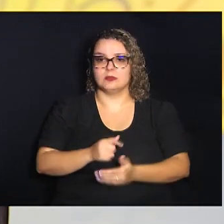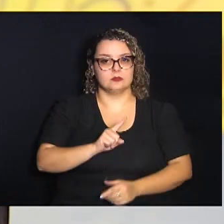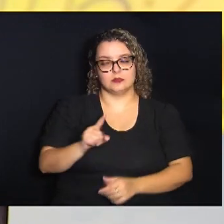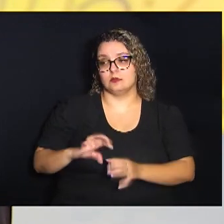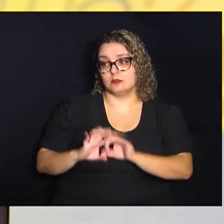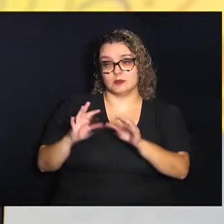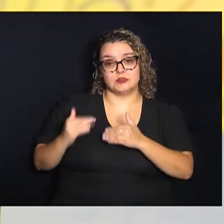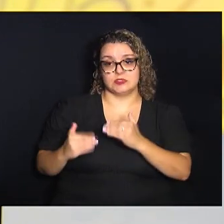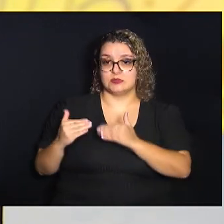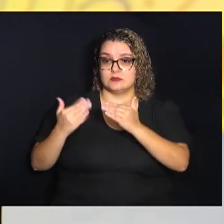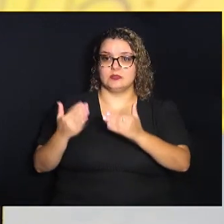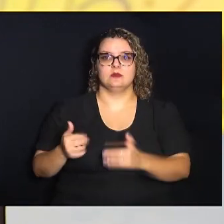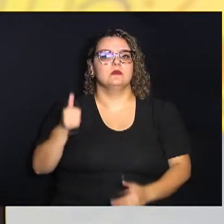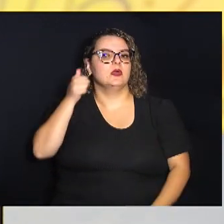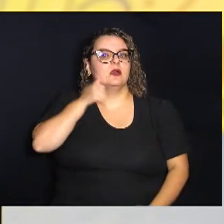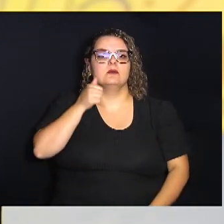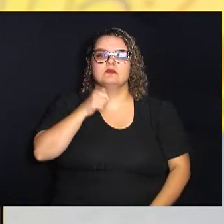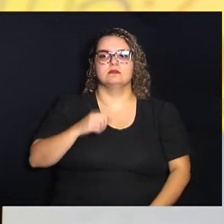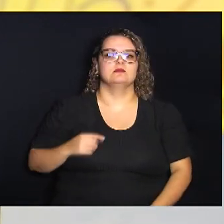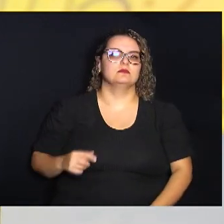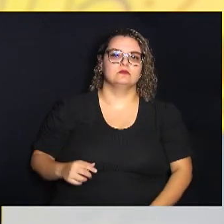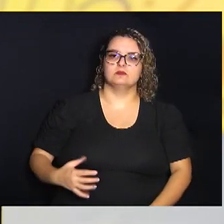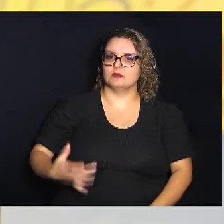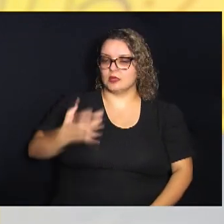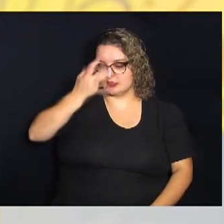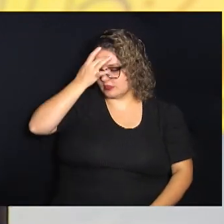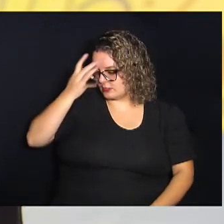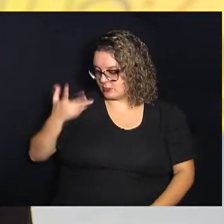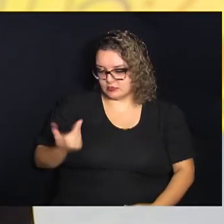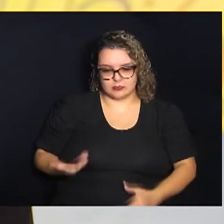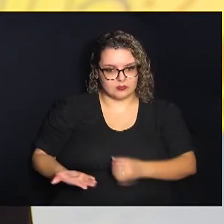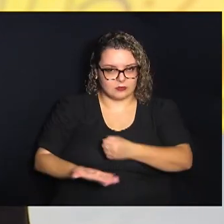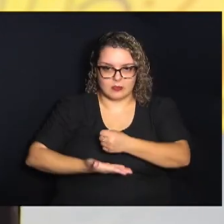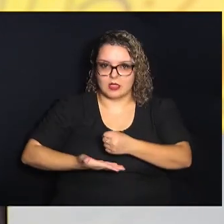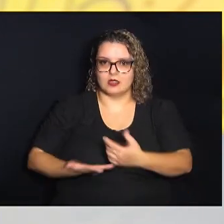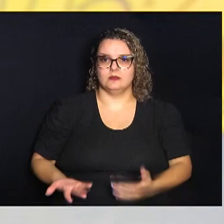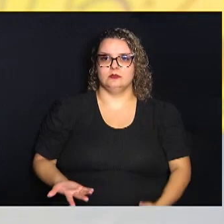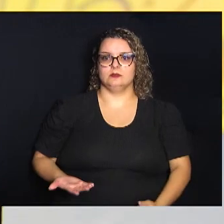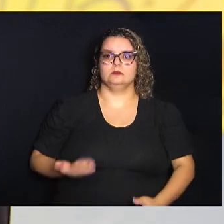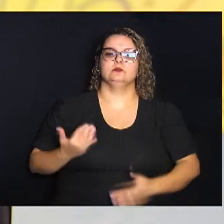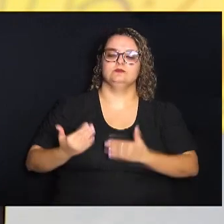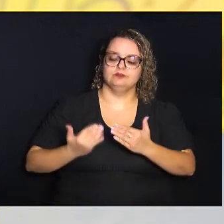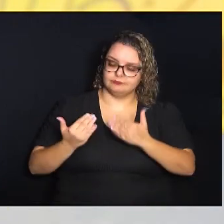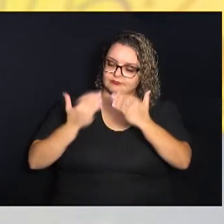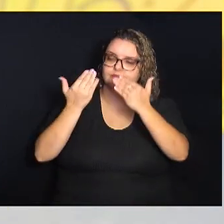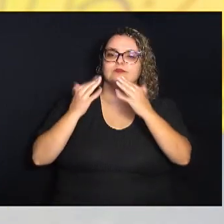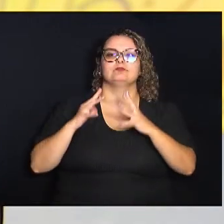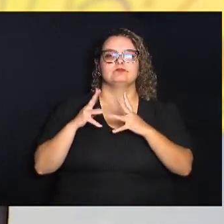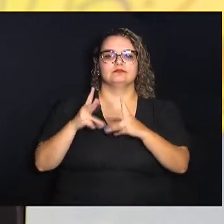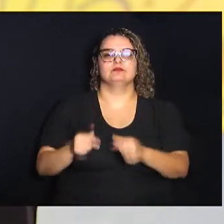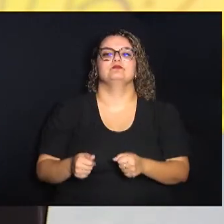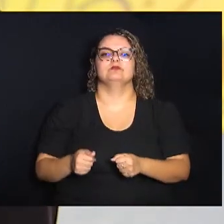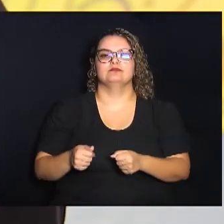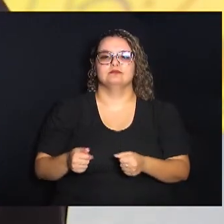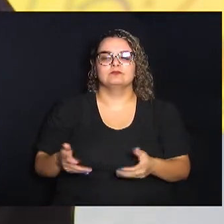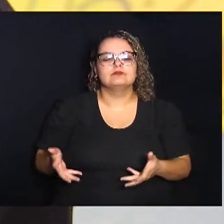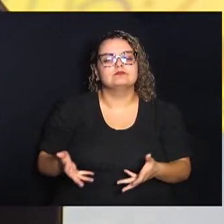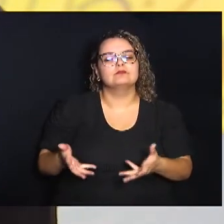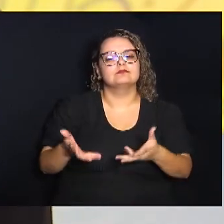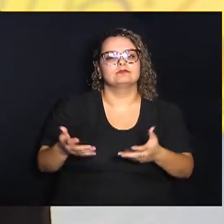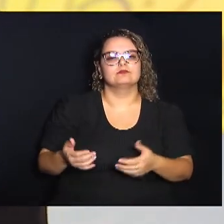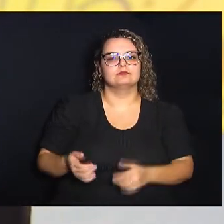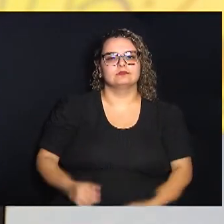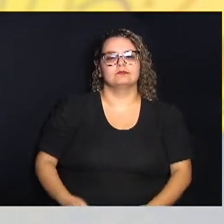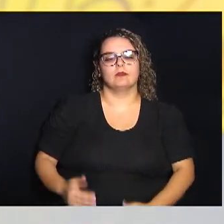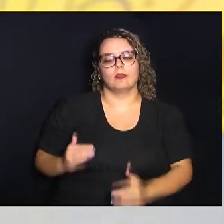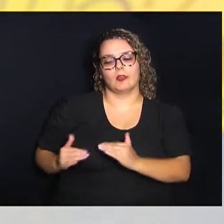desenvolvimento, mas as meninas por si só têm um talento nato pro skate e elas estão superando todo aquele empurrãozinho para trás que deram, elas